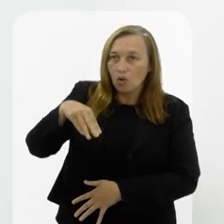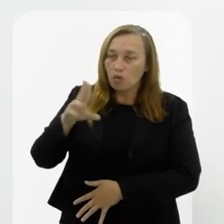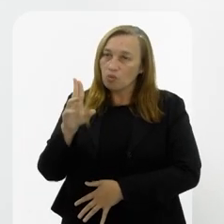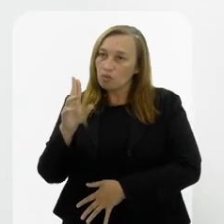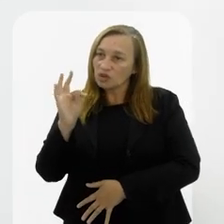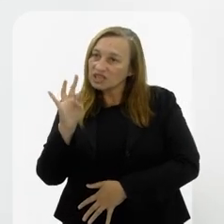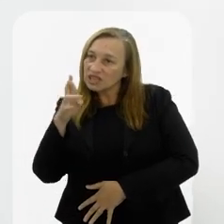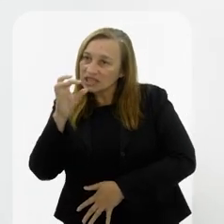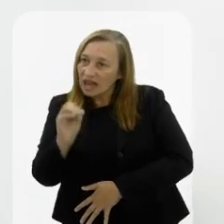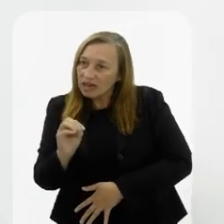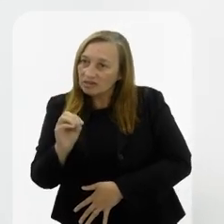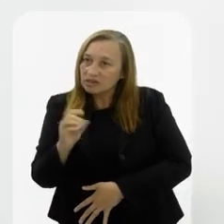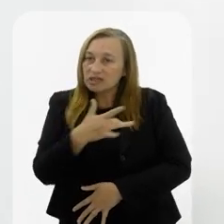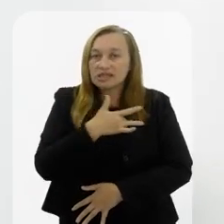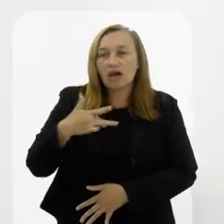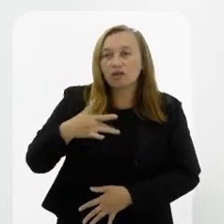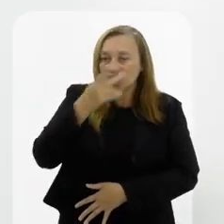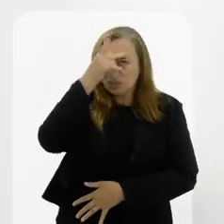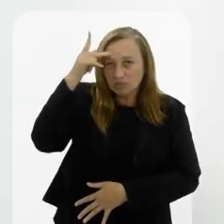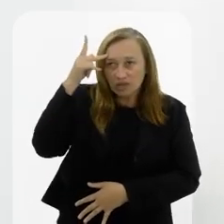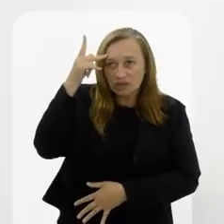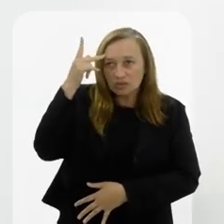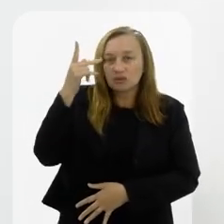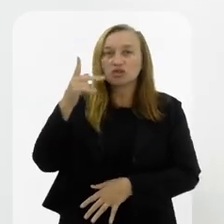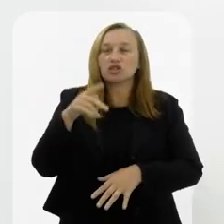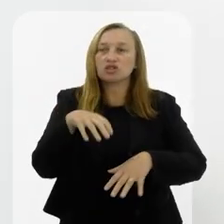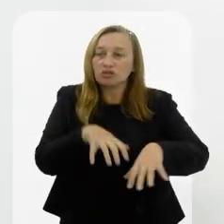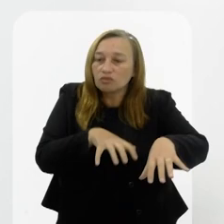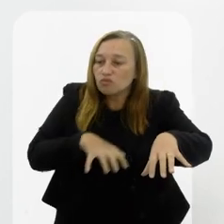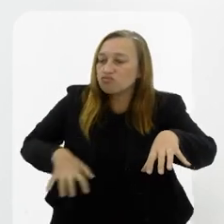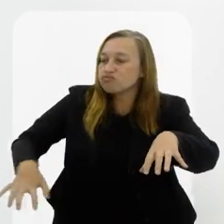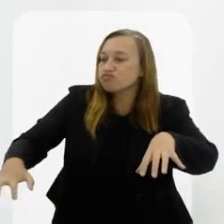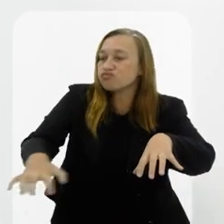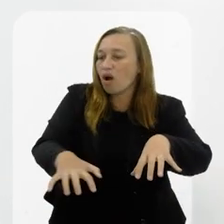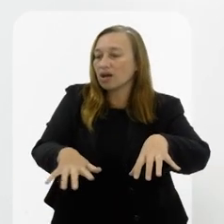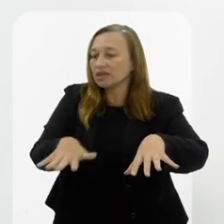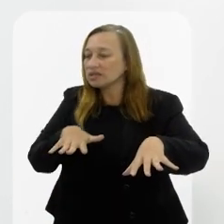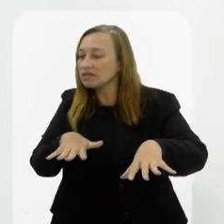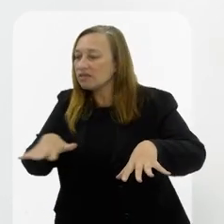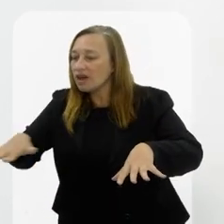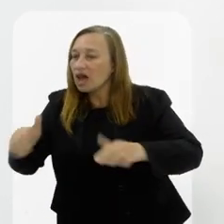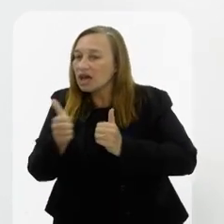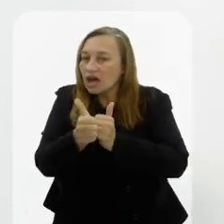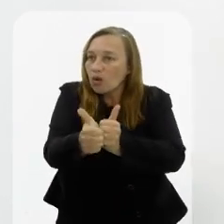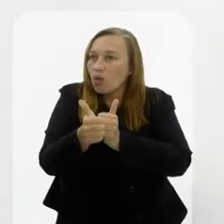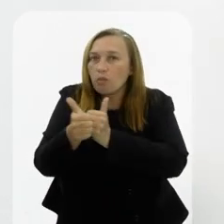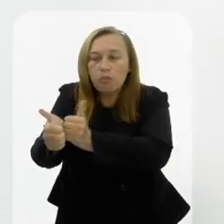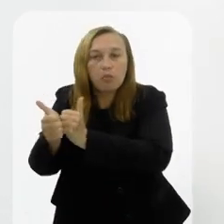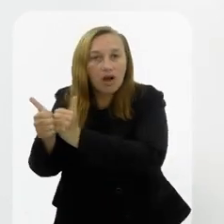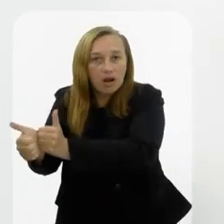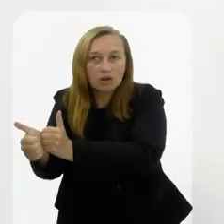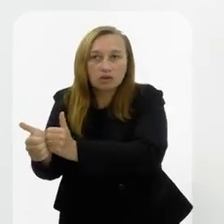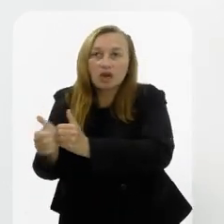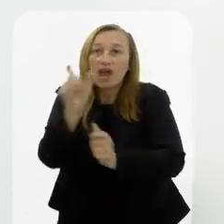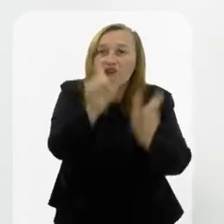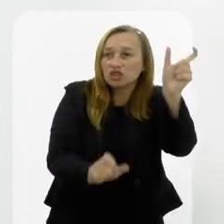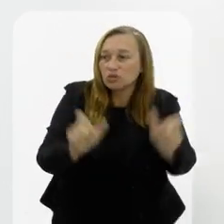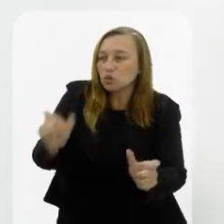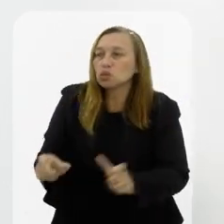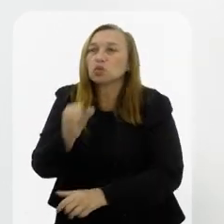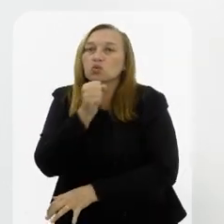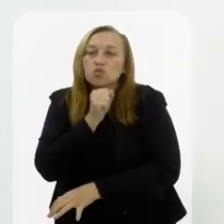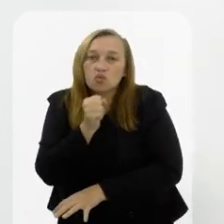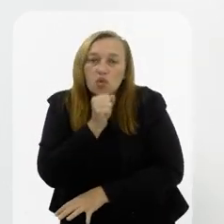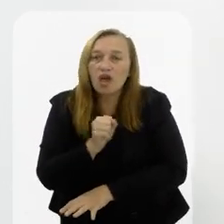que são aquelas pessoas que estão no território, estão nas comunidades e que acompanham, por exemplo, né, as